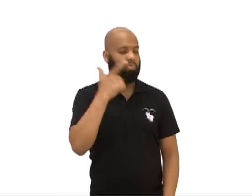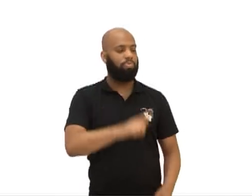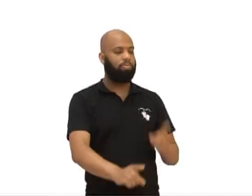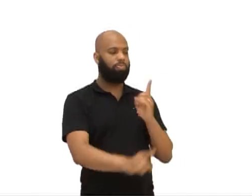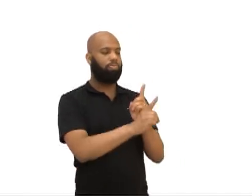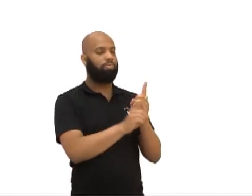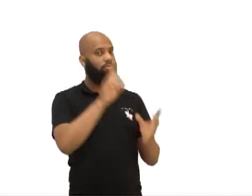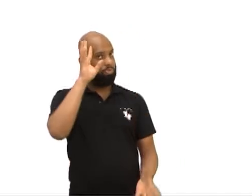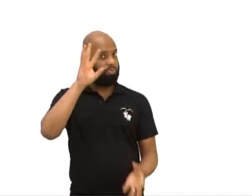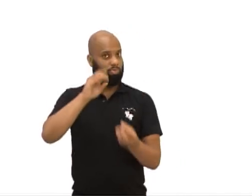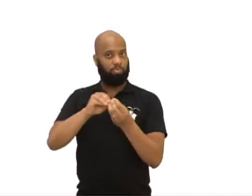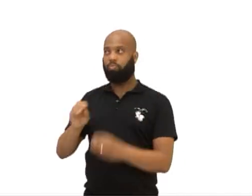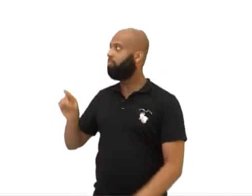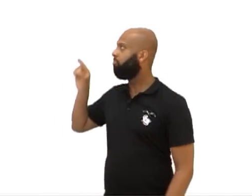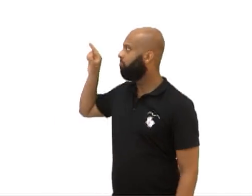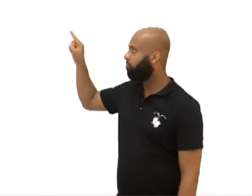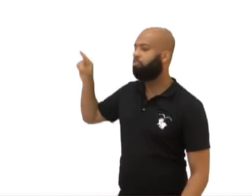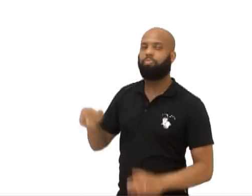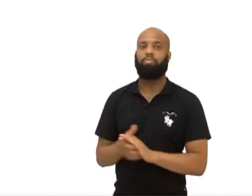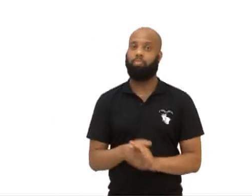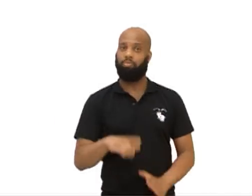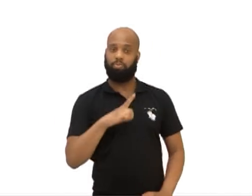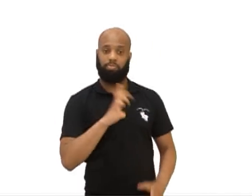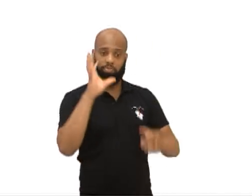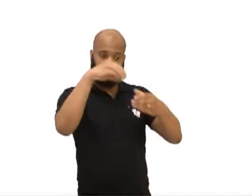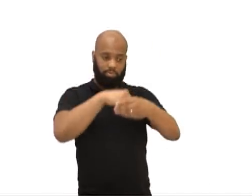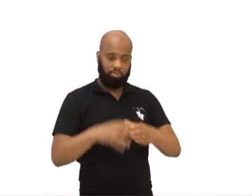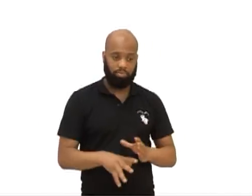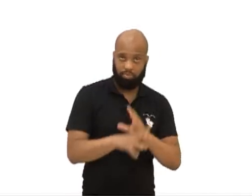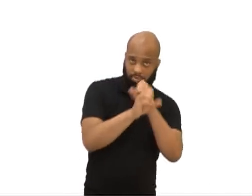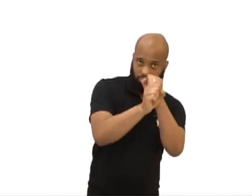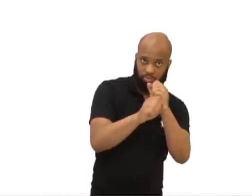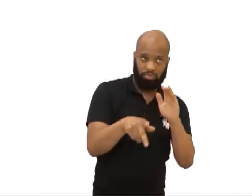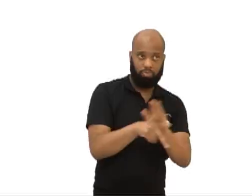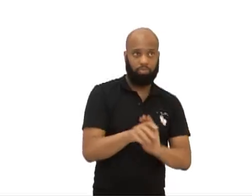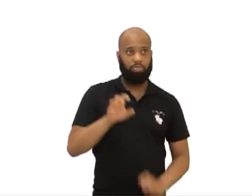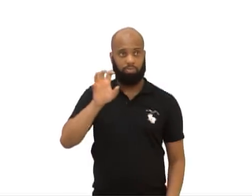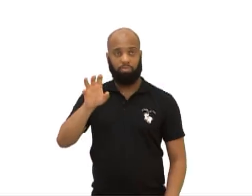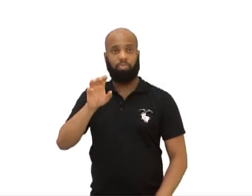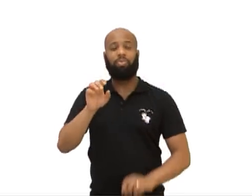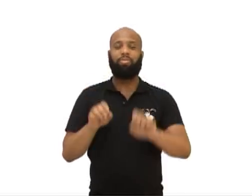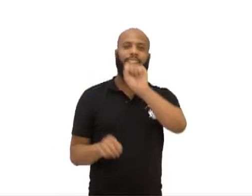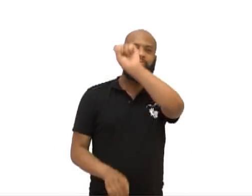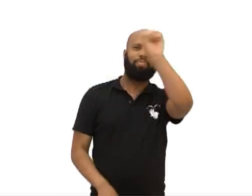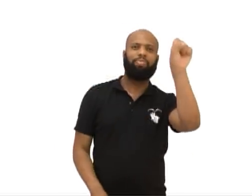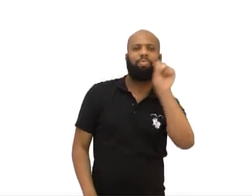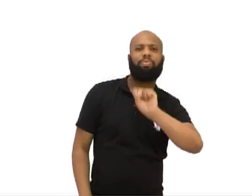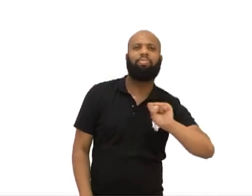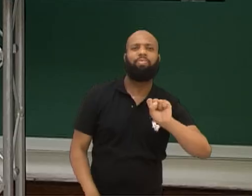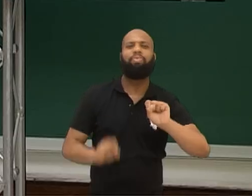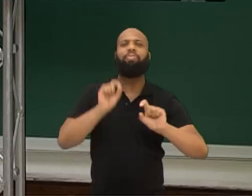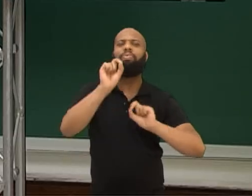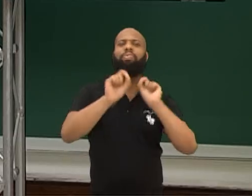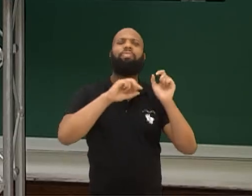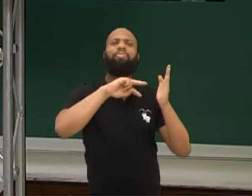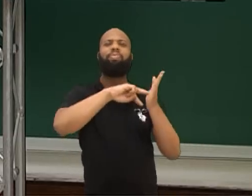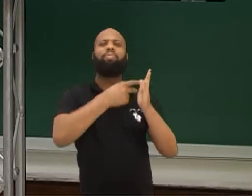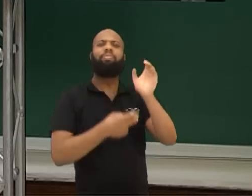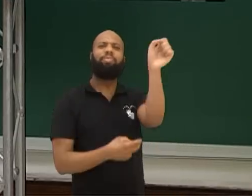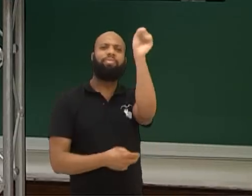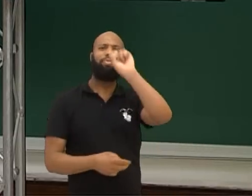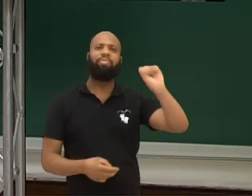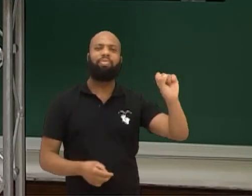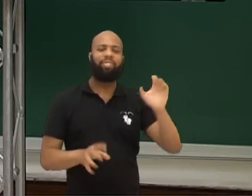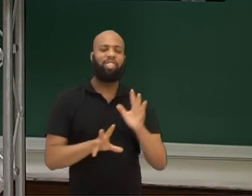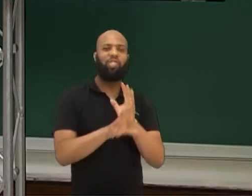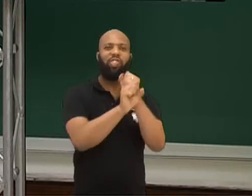nessa conclusão aqui, que a soma dos ângulos internos do polígono convexo é S. O que é esse S, professora?